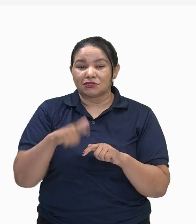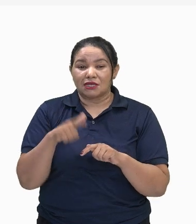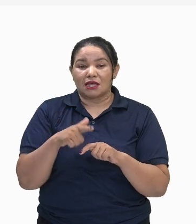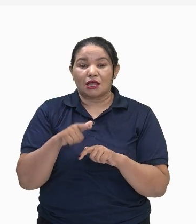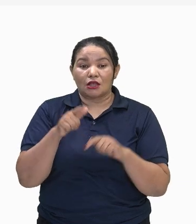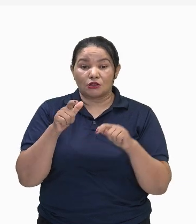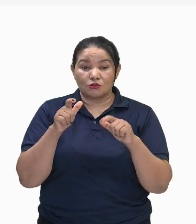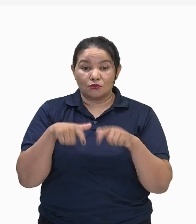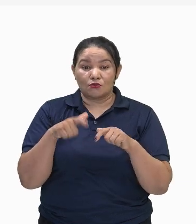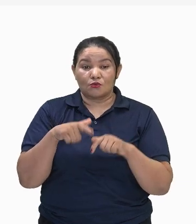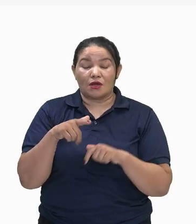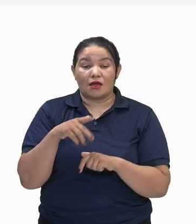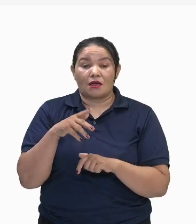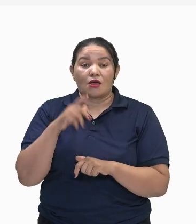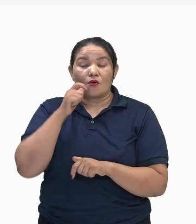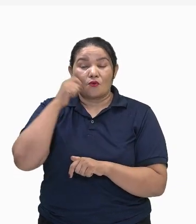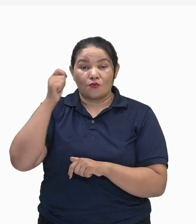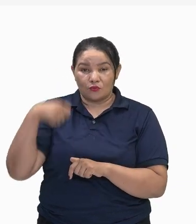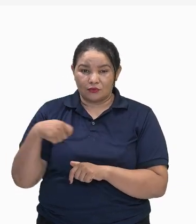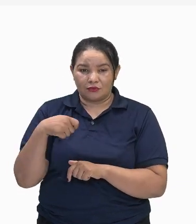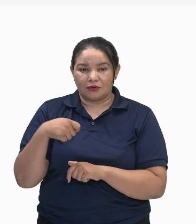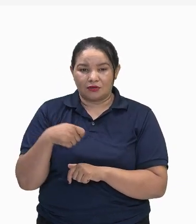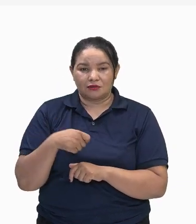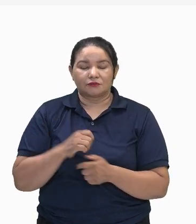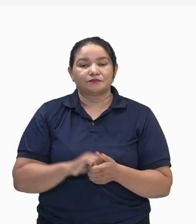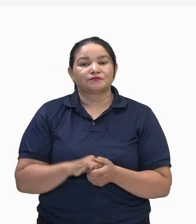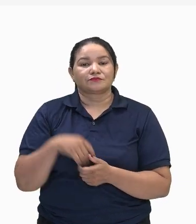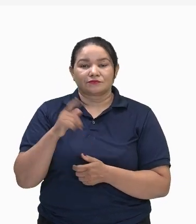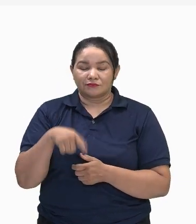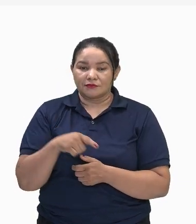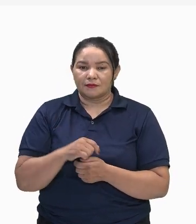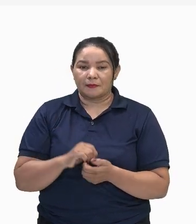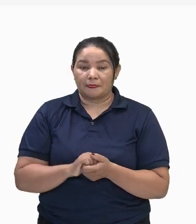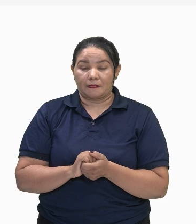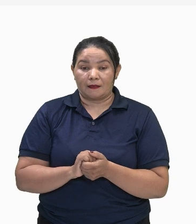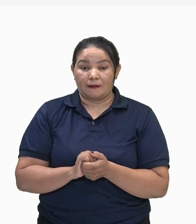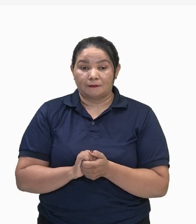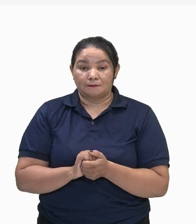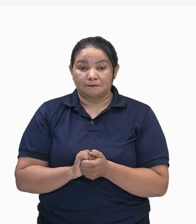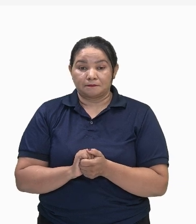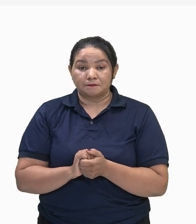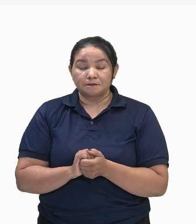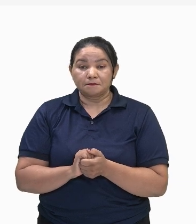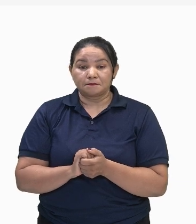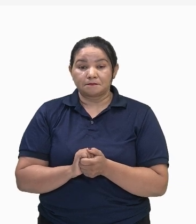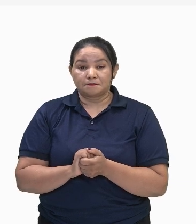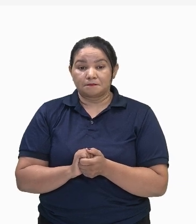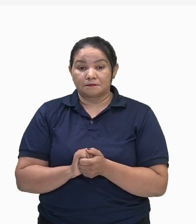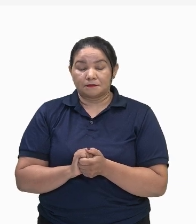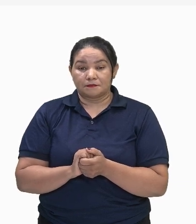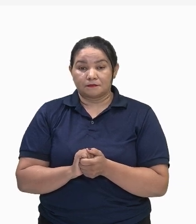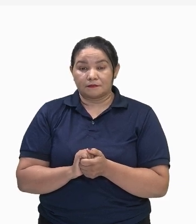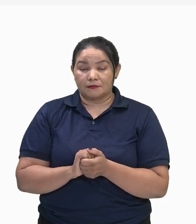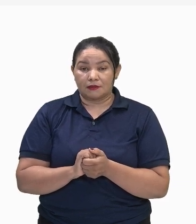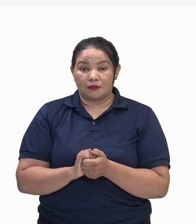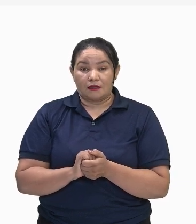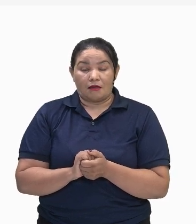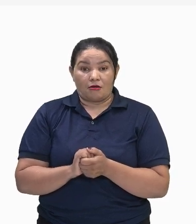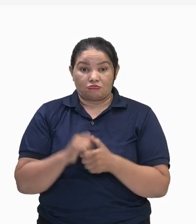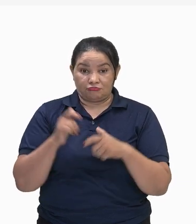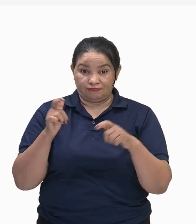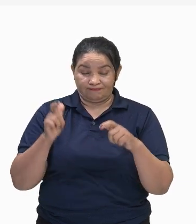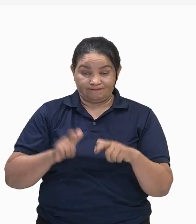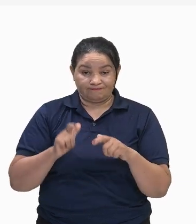Ucrânia, antiga União Soviética, certo? Bom, a gente percebe aí, gente, que nesse local,